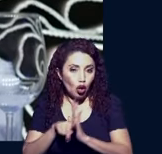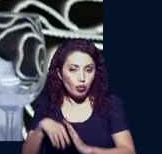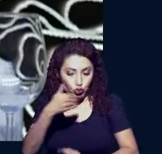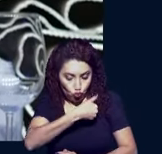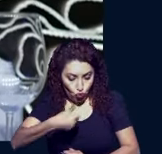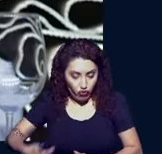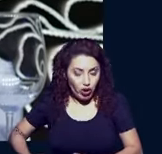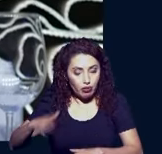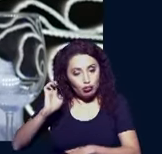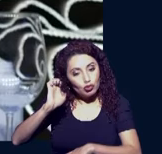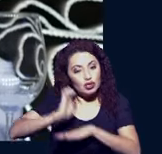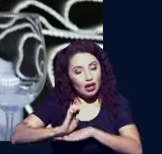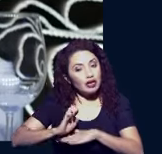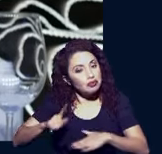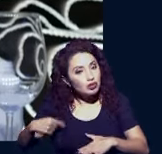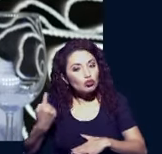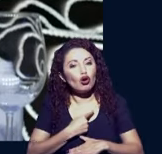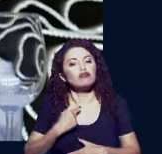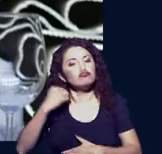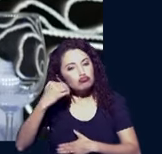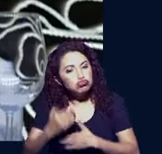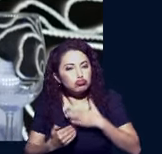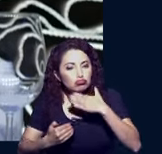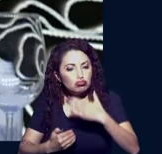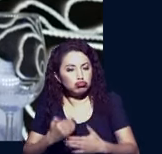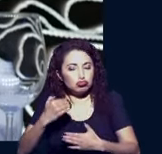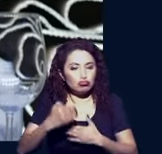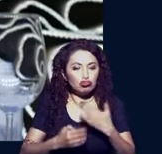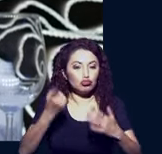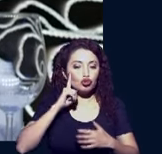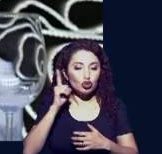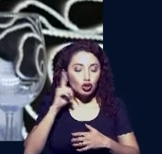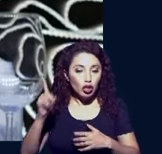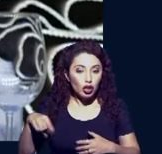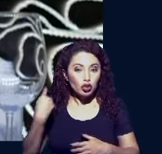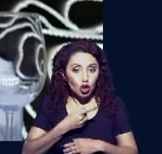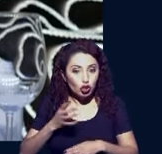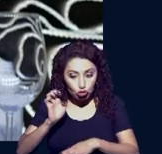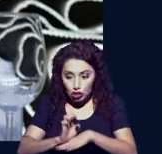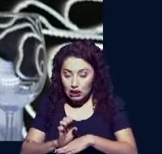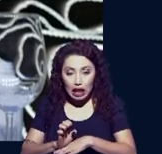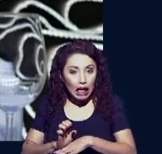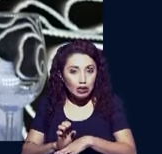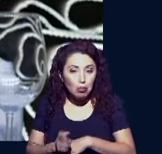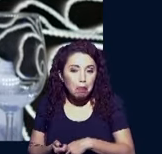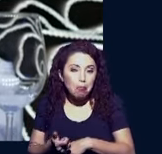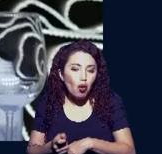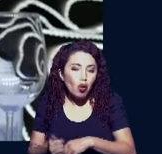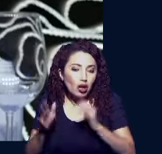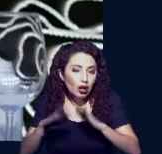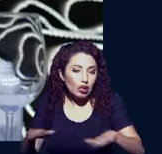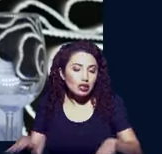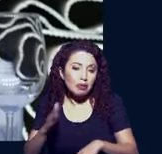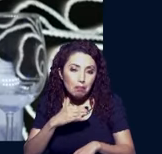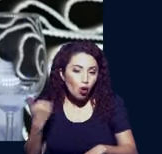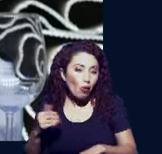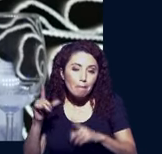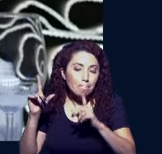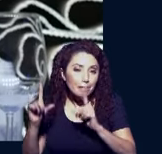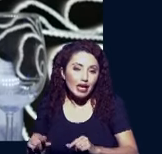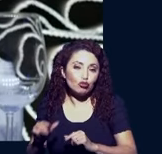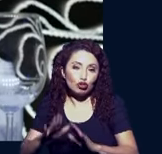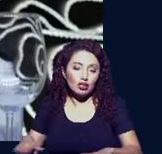e estamos avançando a cada dia como por exemplo somos estado com menor mortalidade infantil do Brasil Então a reforma